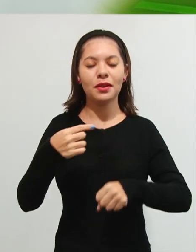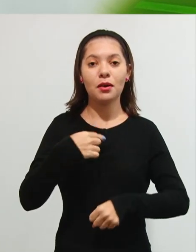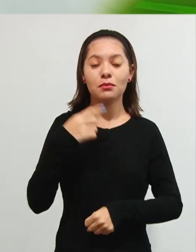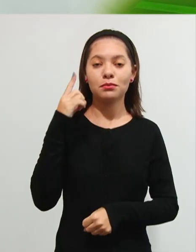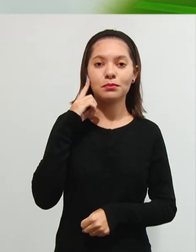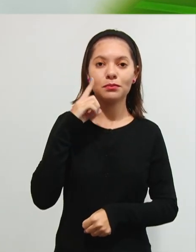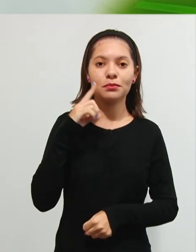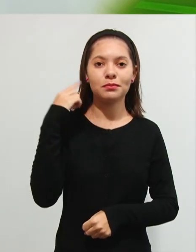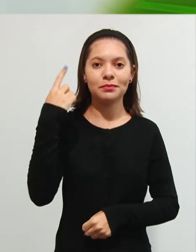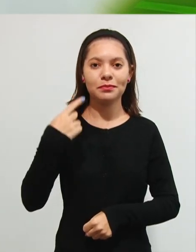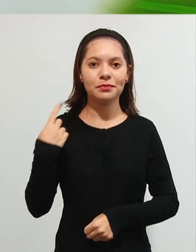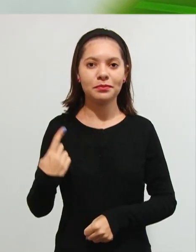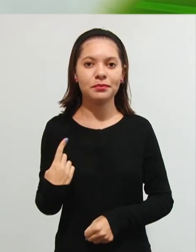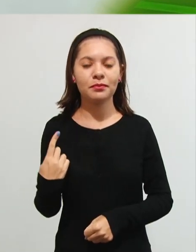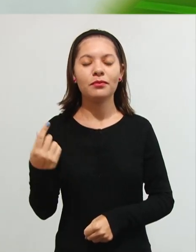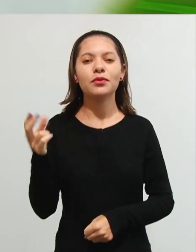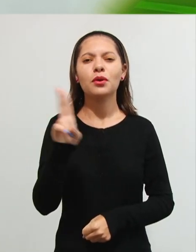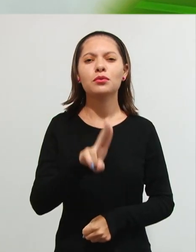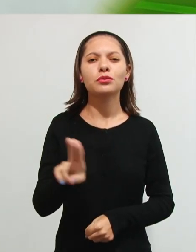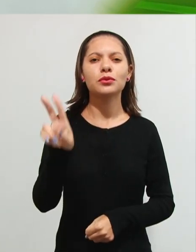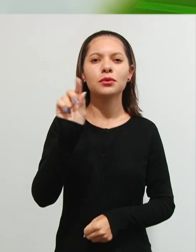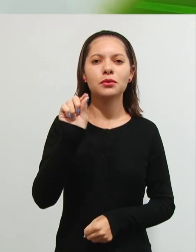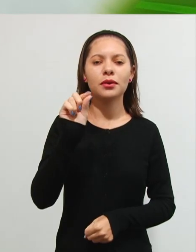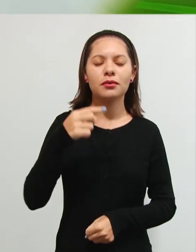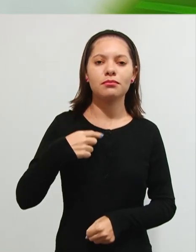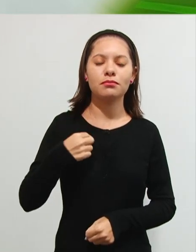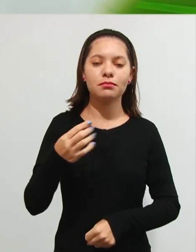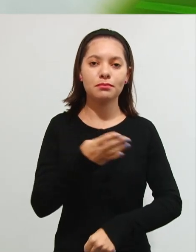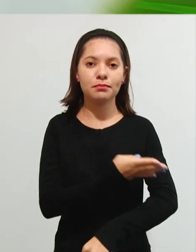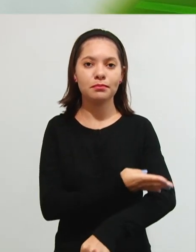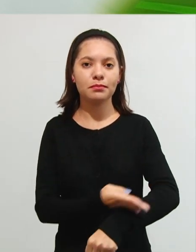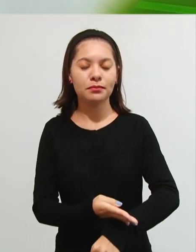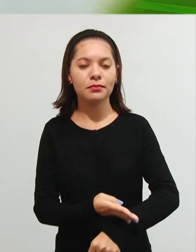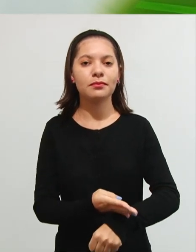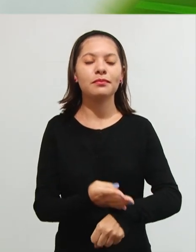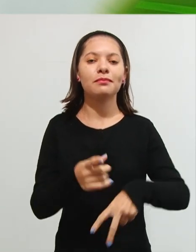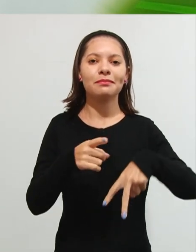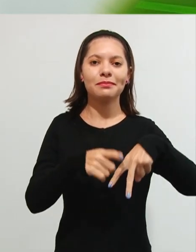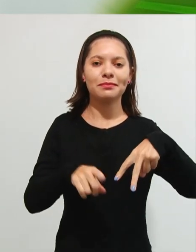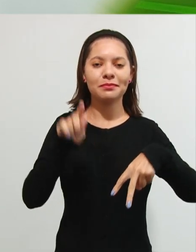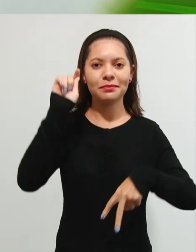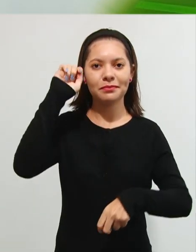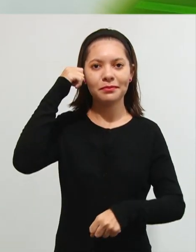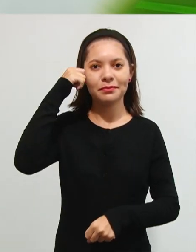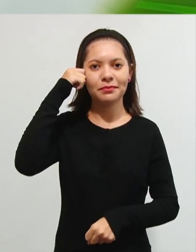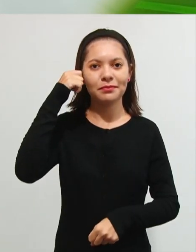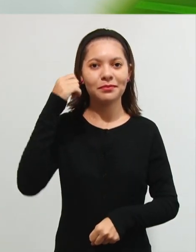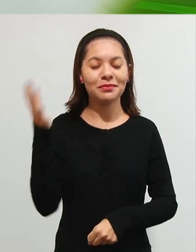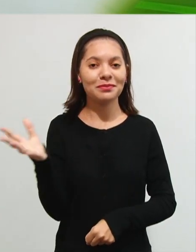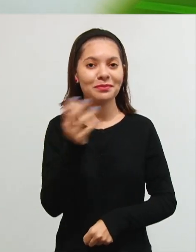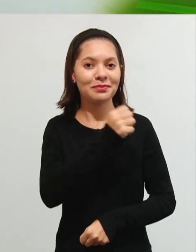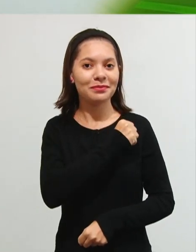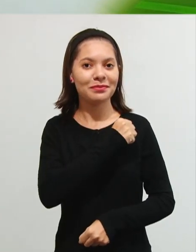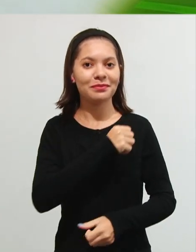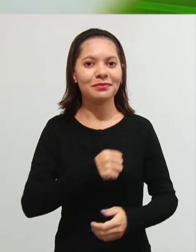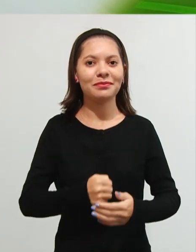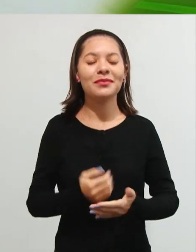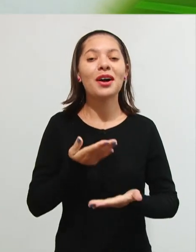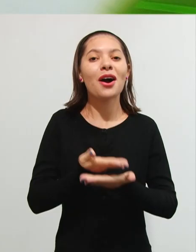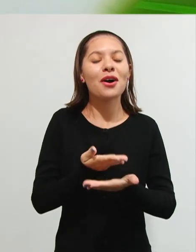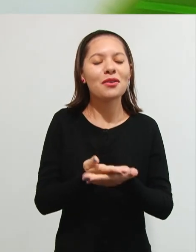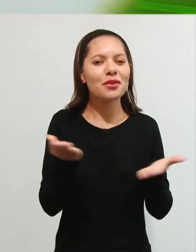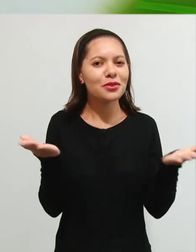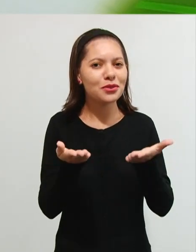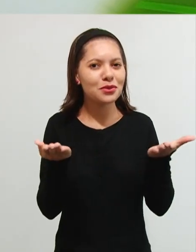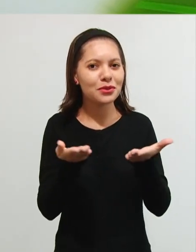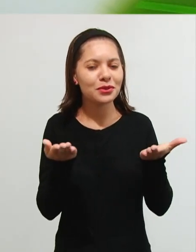cabelo cacheado, estou trajando uma blusa branca com preto e uma calça preta. Vamos lá, na nossa aula de